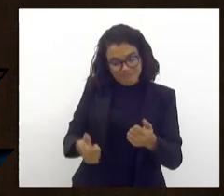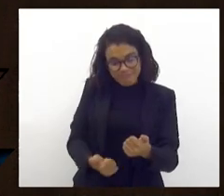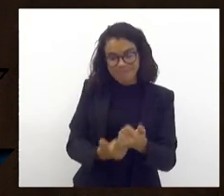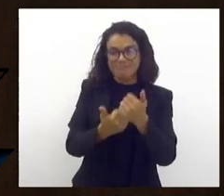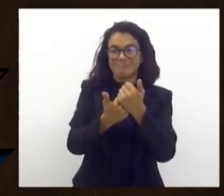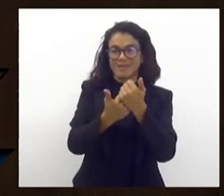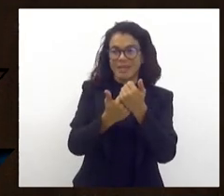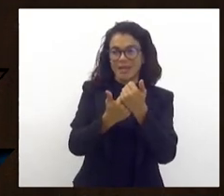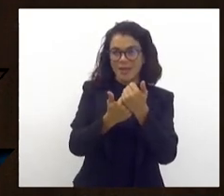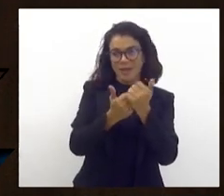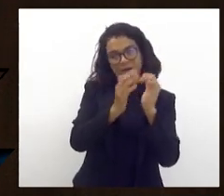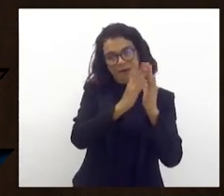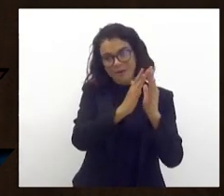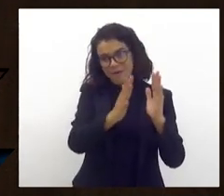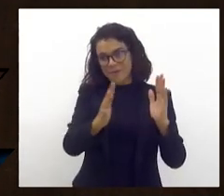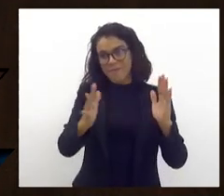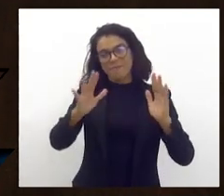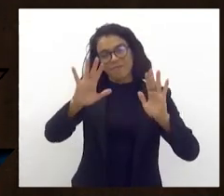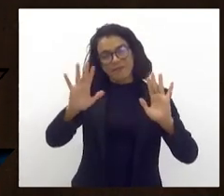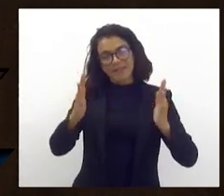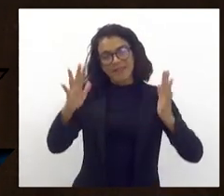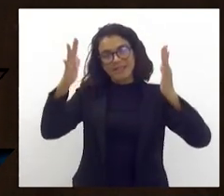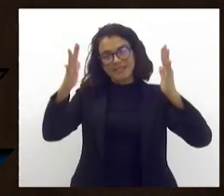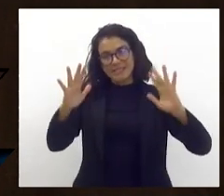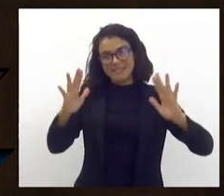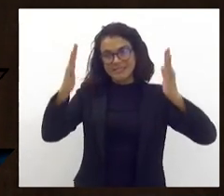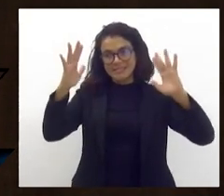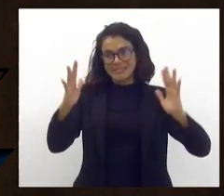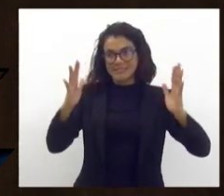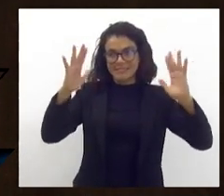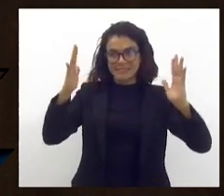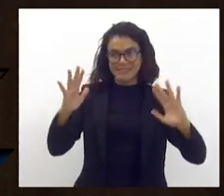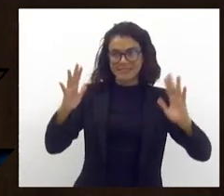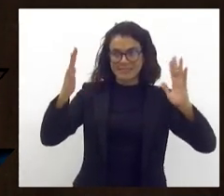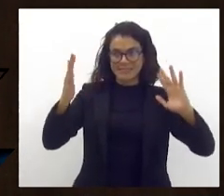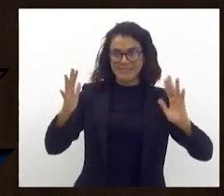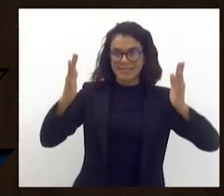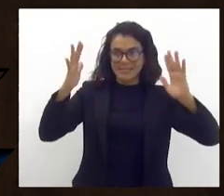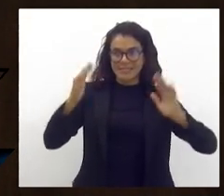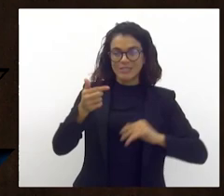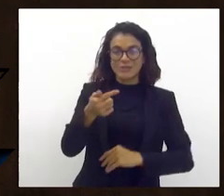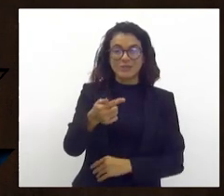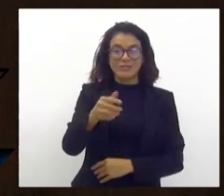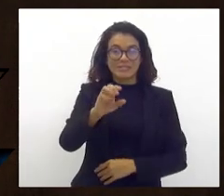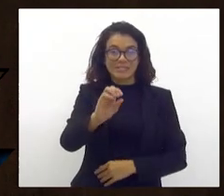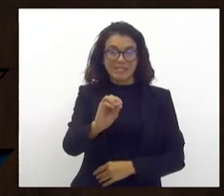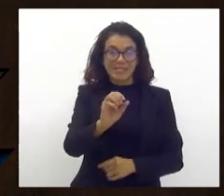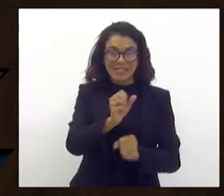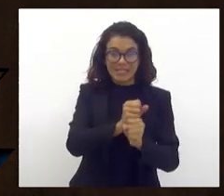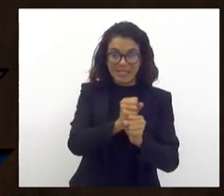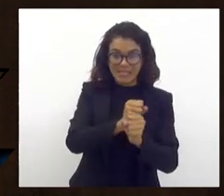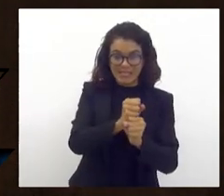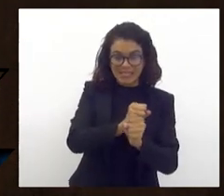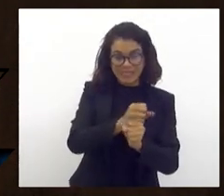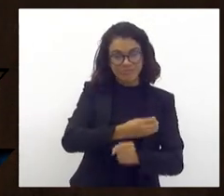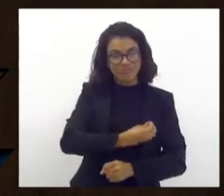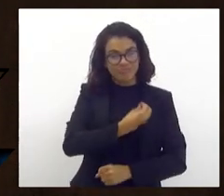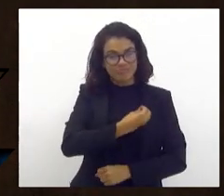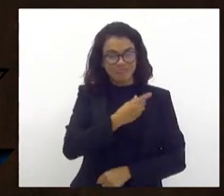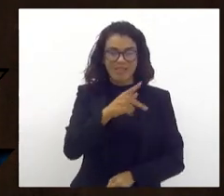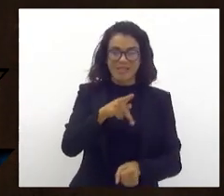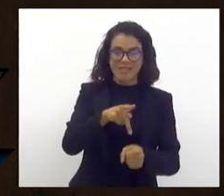a esse processo de celebração, de comemoração dos 70 anos de existência da